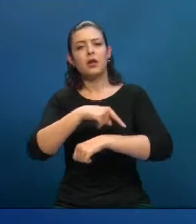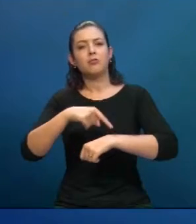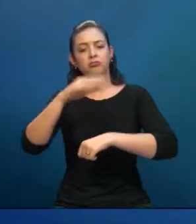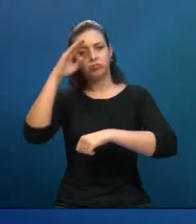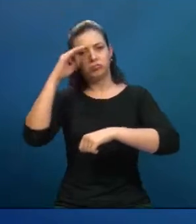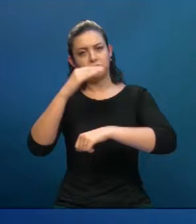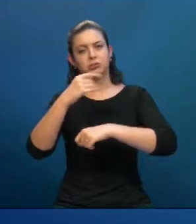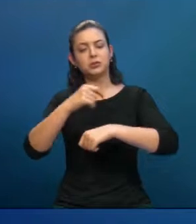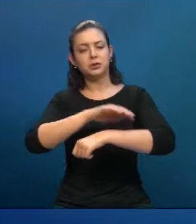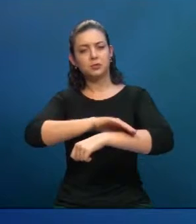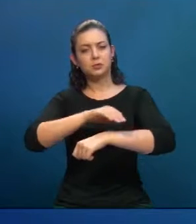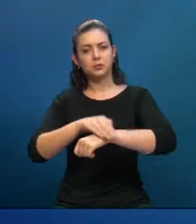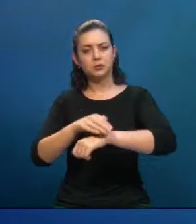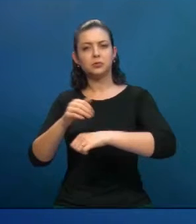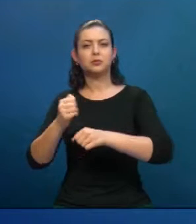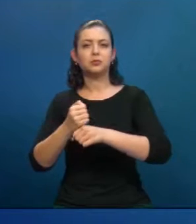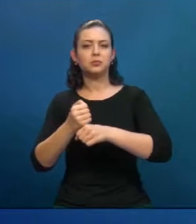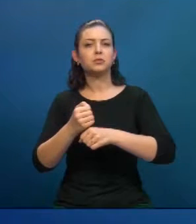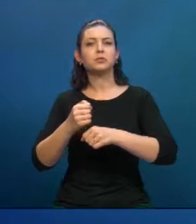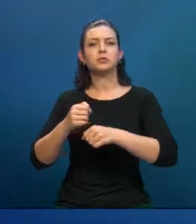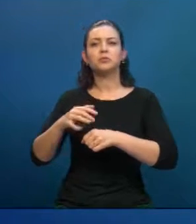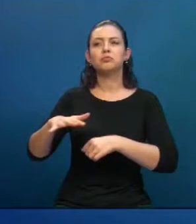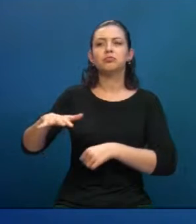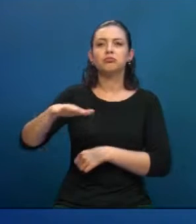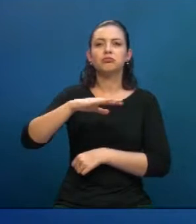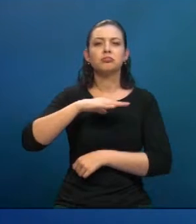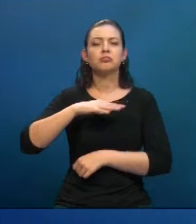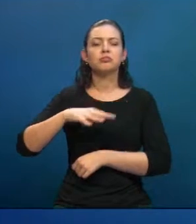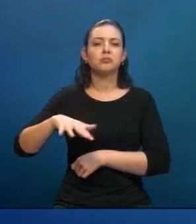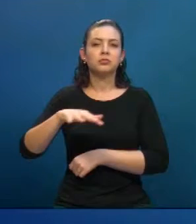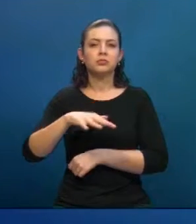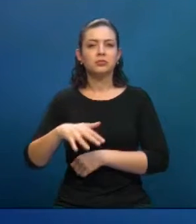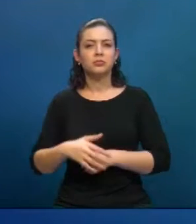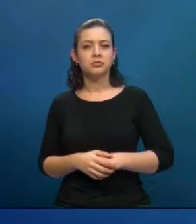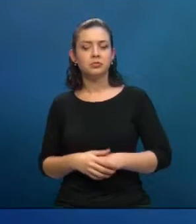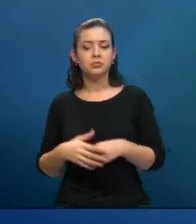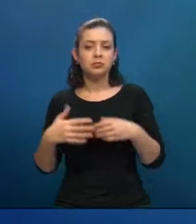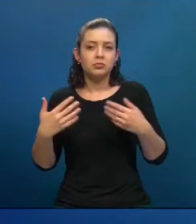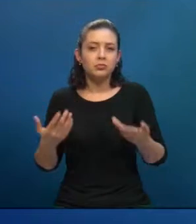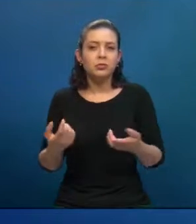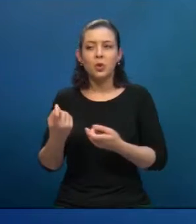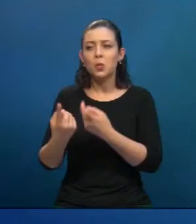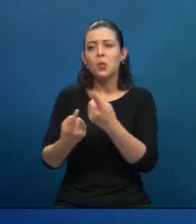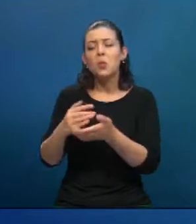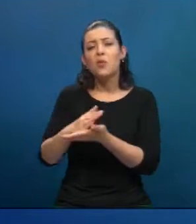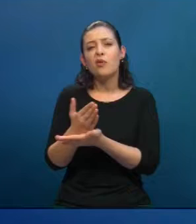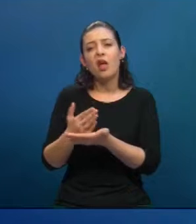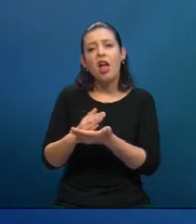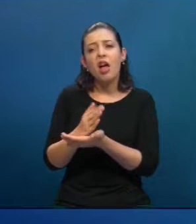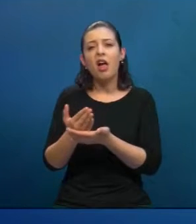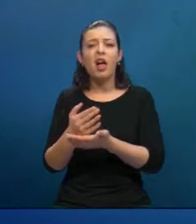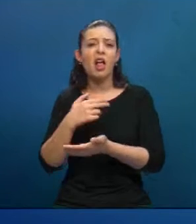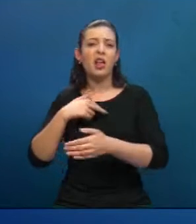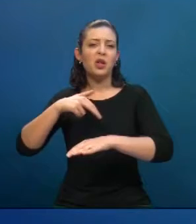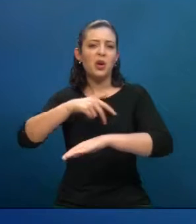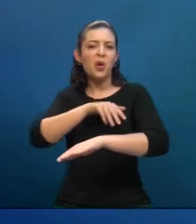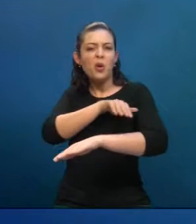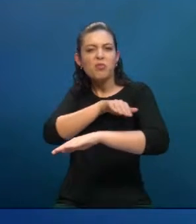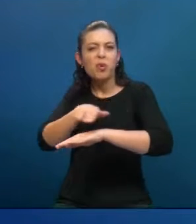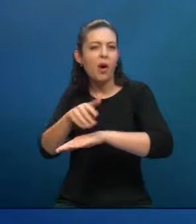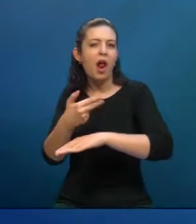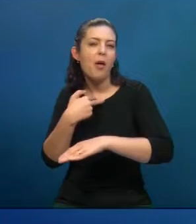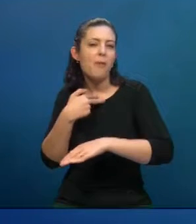essas lombadas toda a cidade de jacareí e aí doa a quem doer aqueles que se incomoda que não posso andar não vou poder